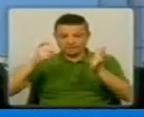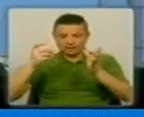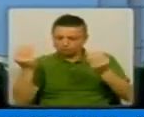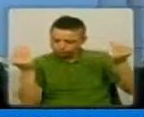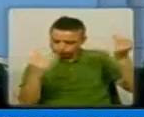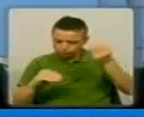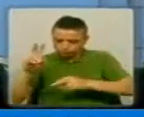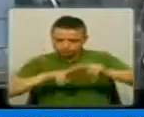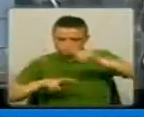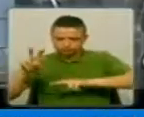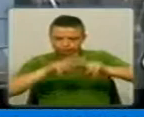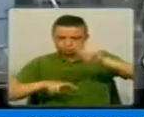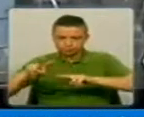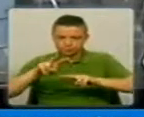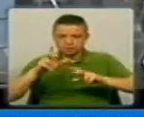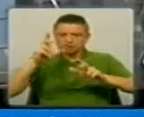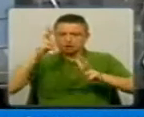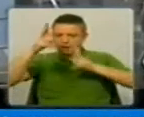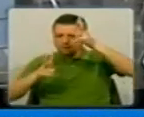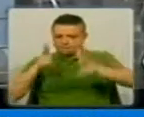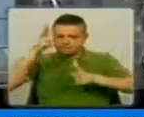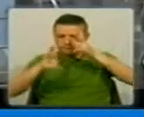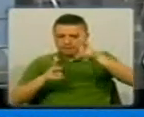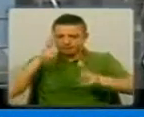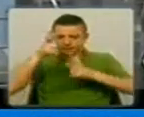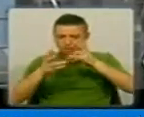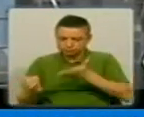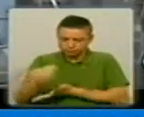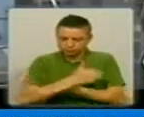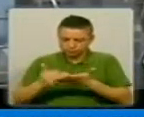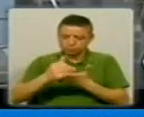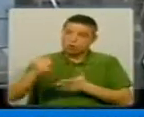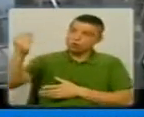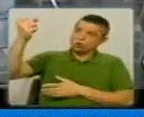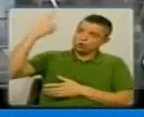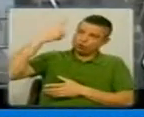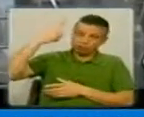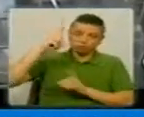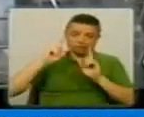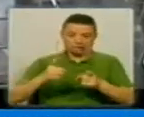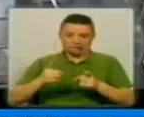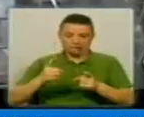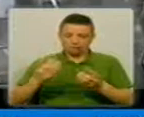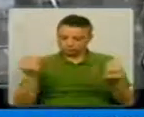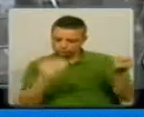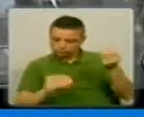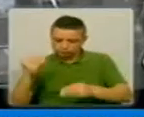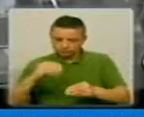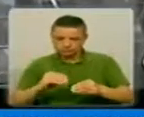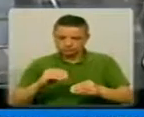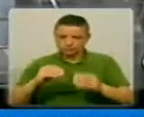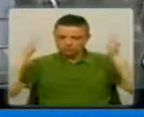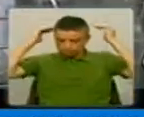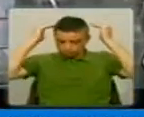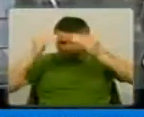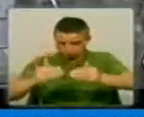uma espécie de grandes fábricas que recolhem luz solar, através da colocação de vários painéis, de